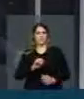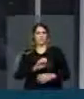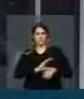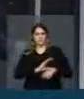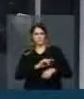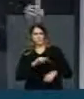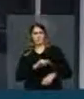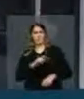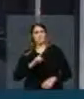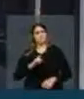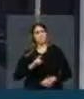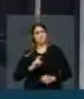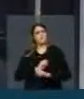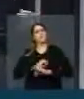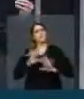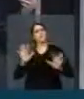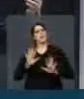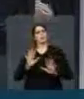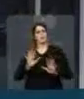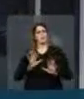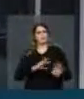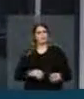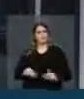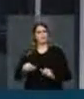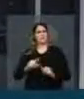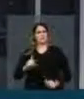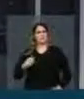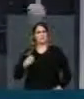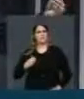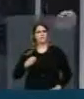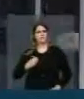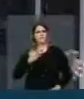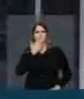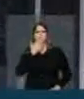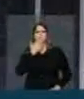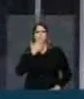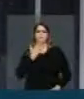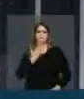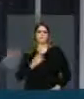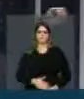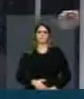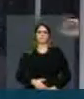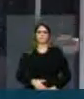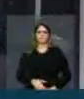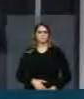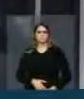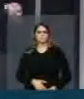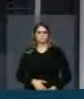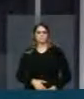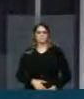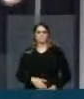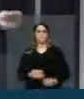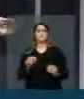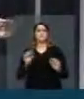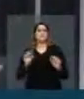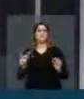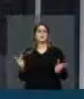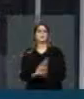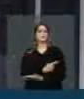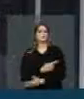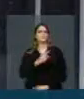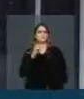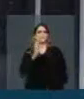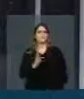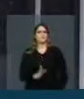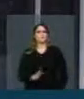áreas indígenas de 88, que os índios estavam nas áreas em 88. O que será? O que está acontecendo com o nosso